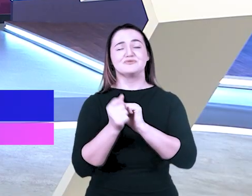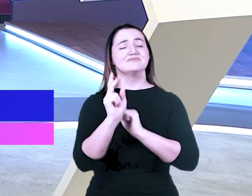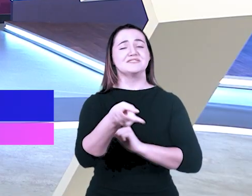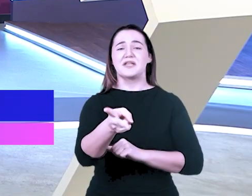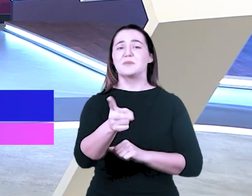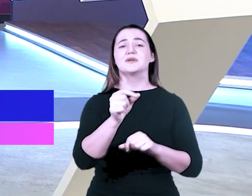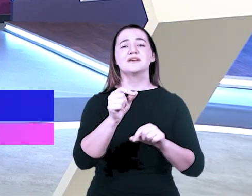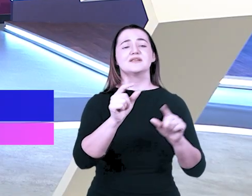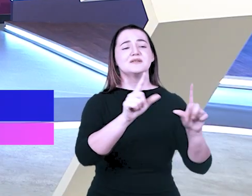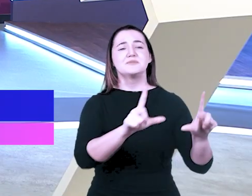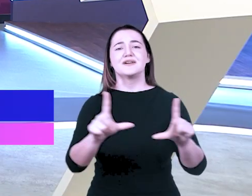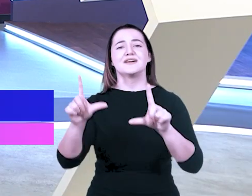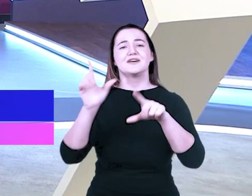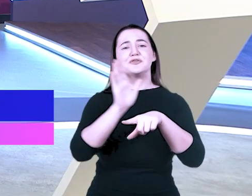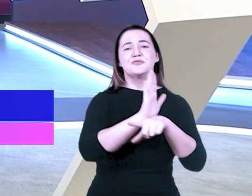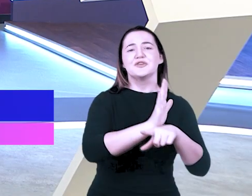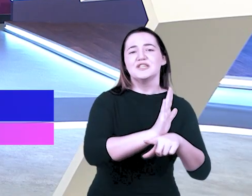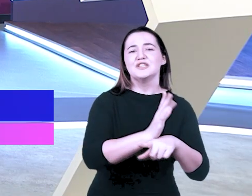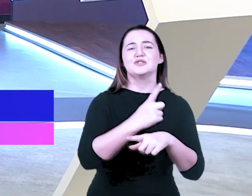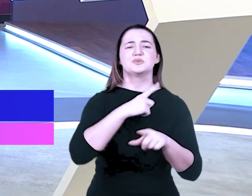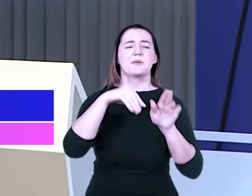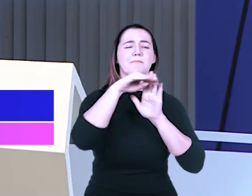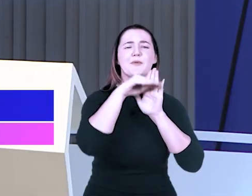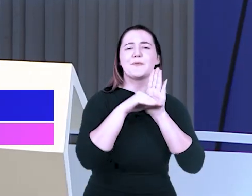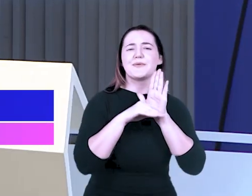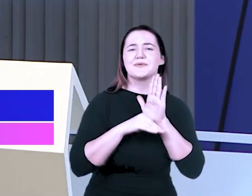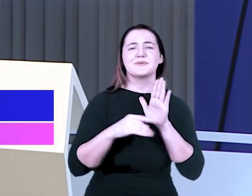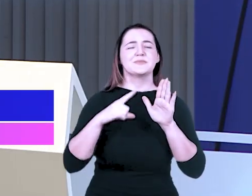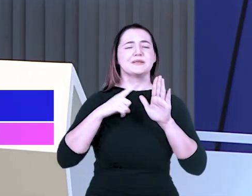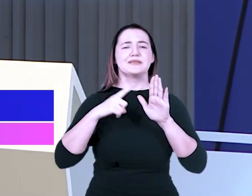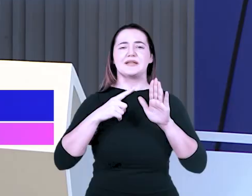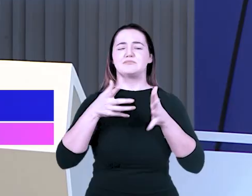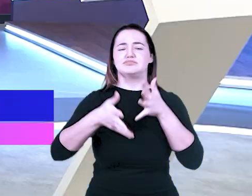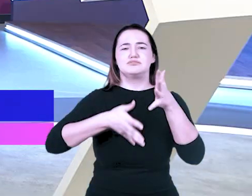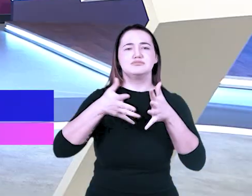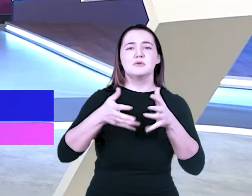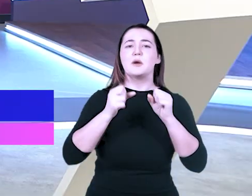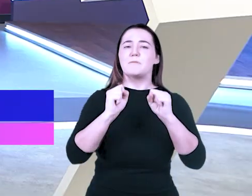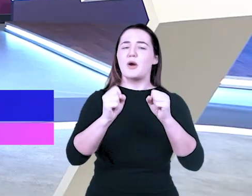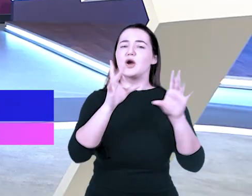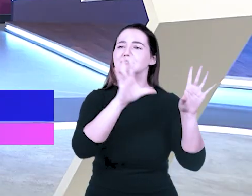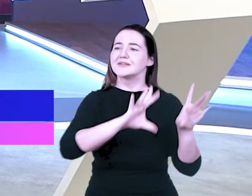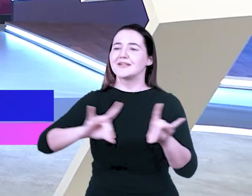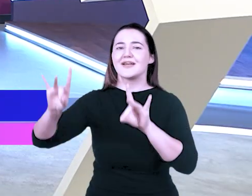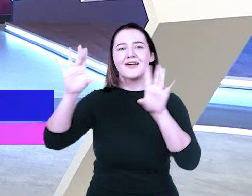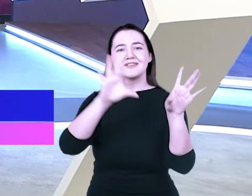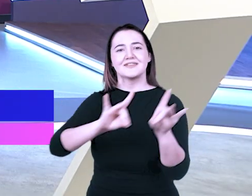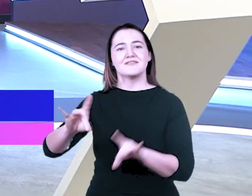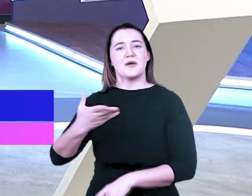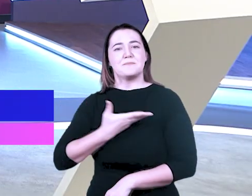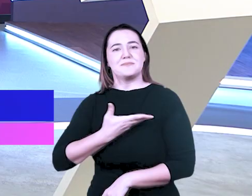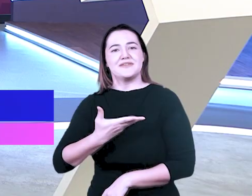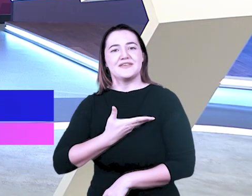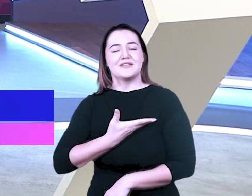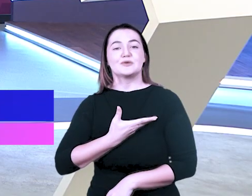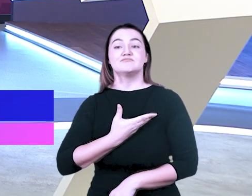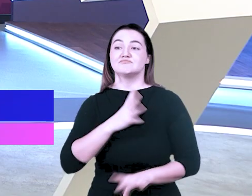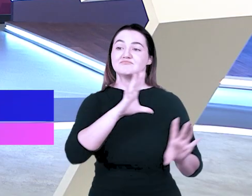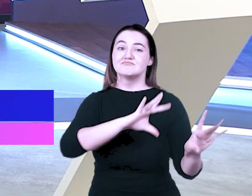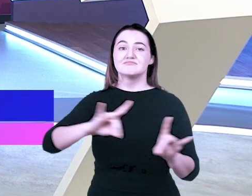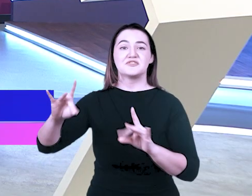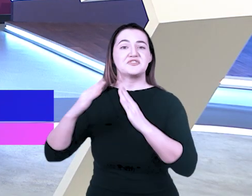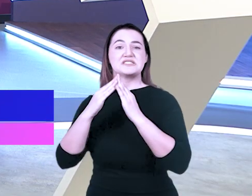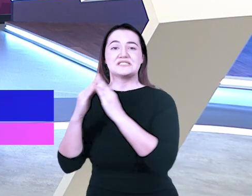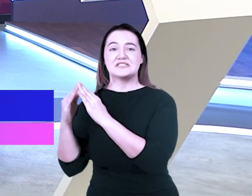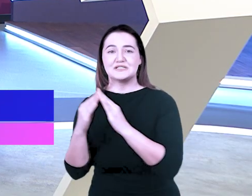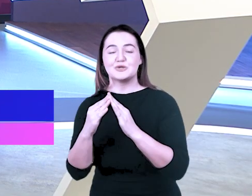Arena do Futuro e você vai receber aqui todos os programas e pode compartilhar também com outras pessoas, fazendo do Arena do